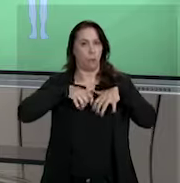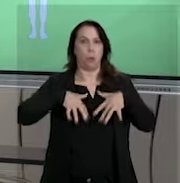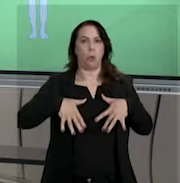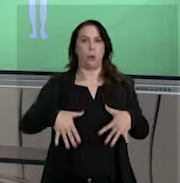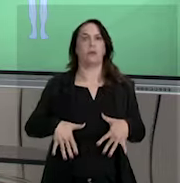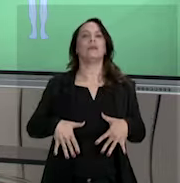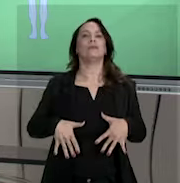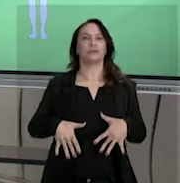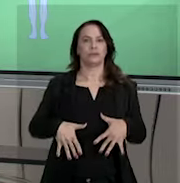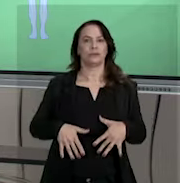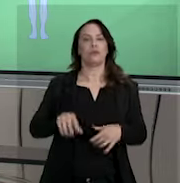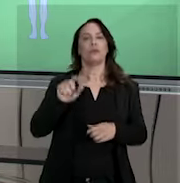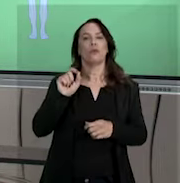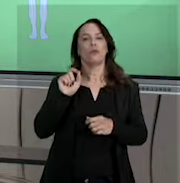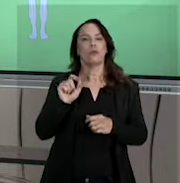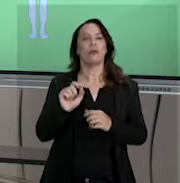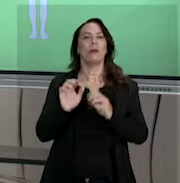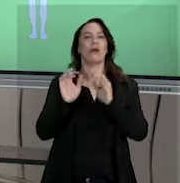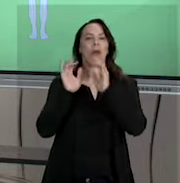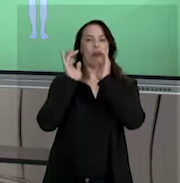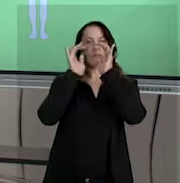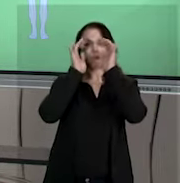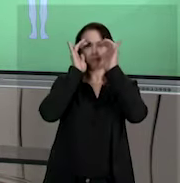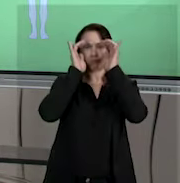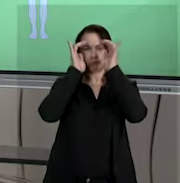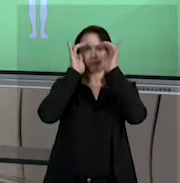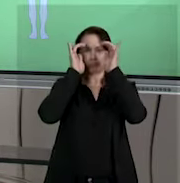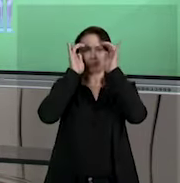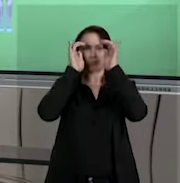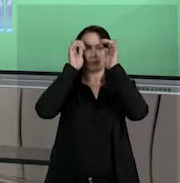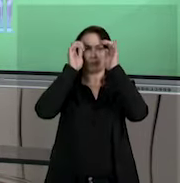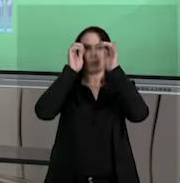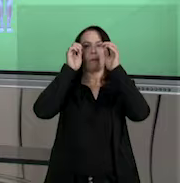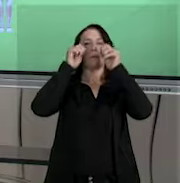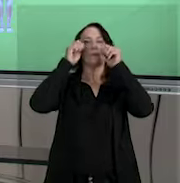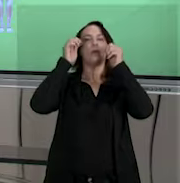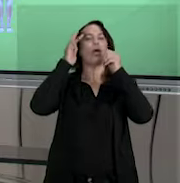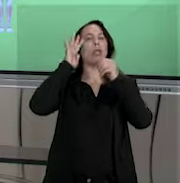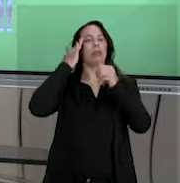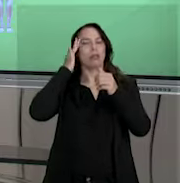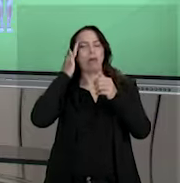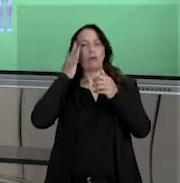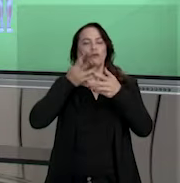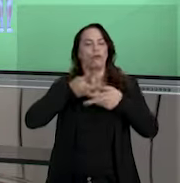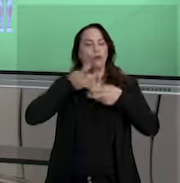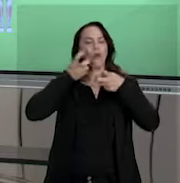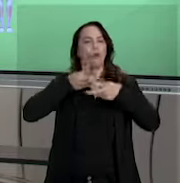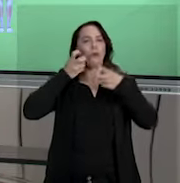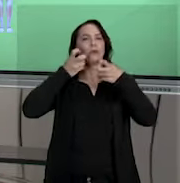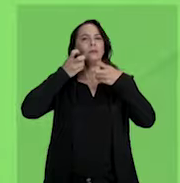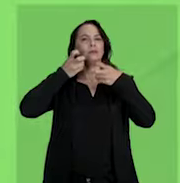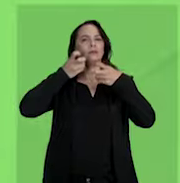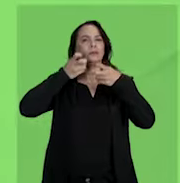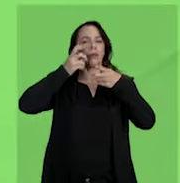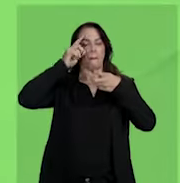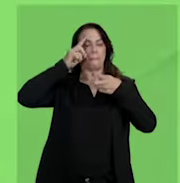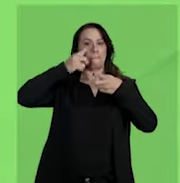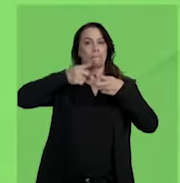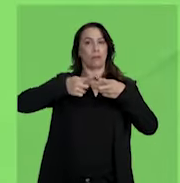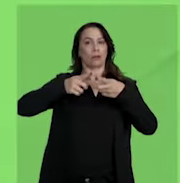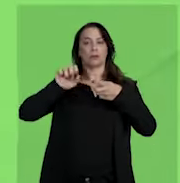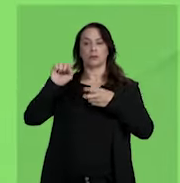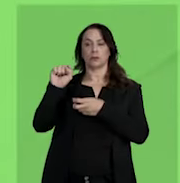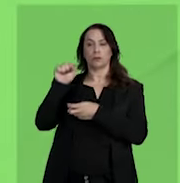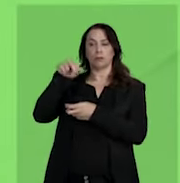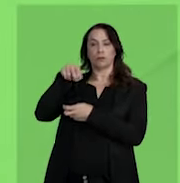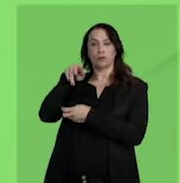nervoso central, mas quem executa é o sistema nervoso periférico, beleza? E o sistema muscular é a